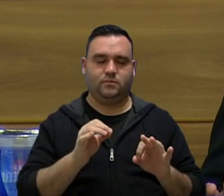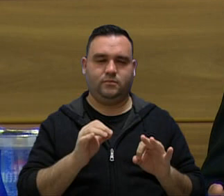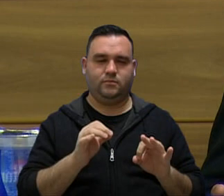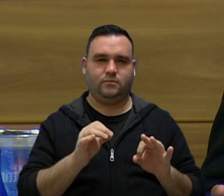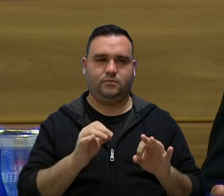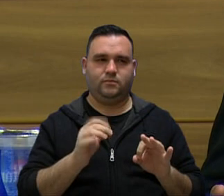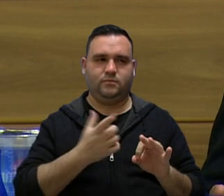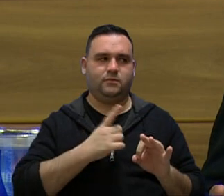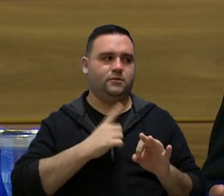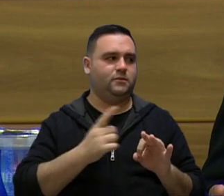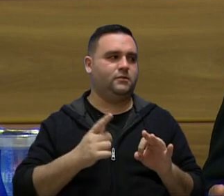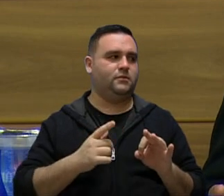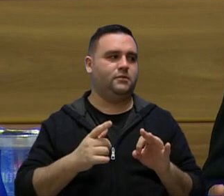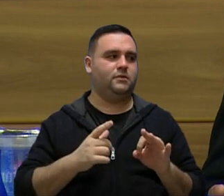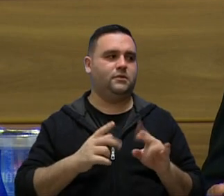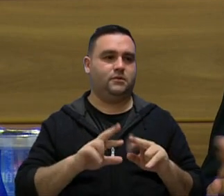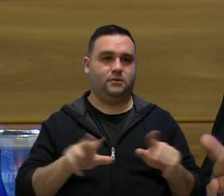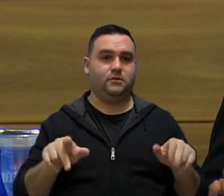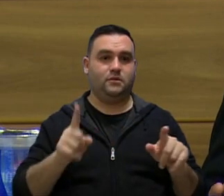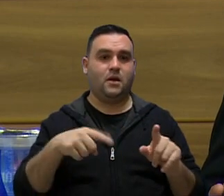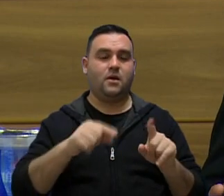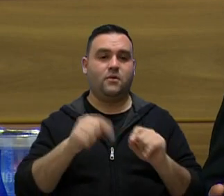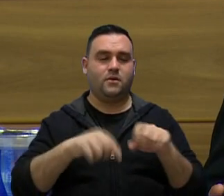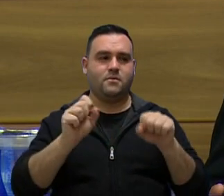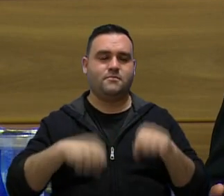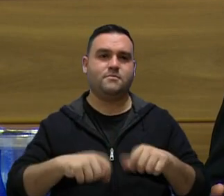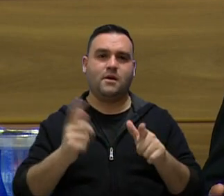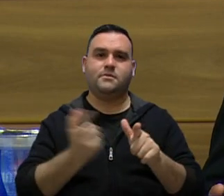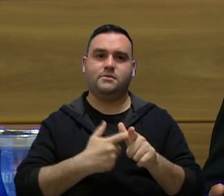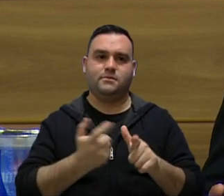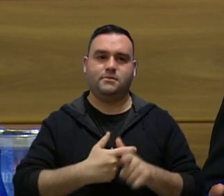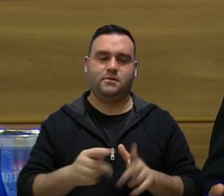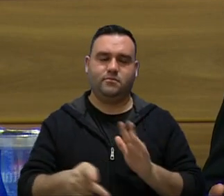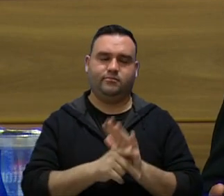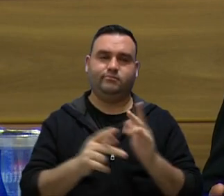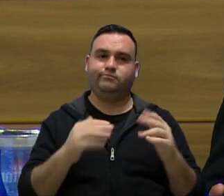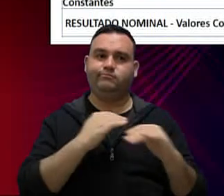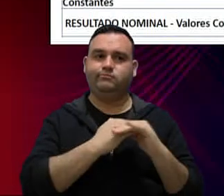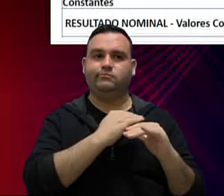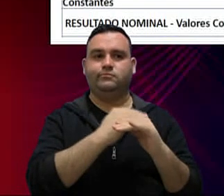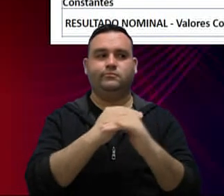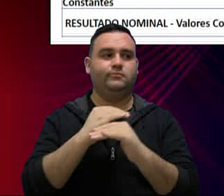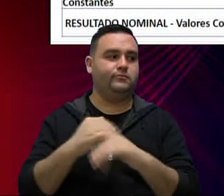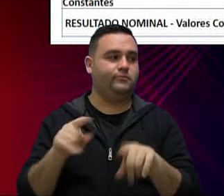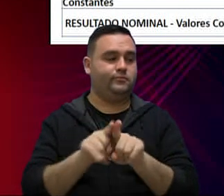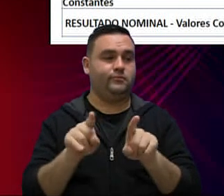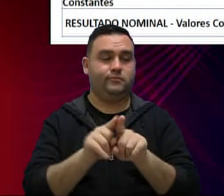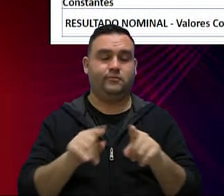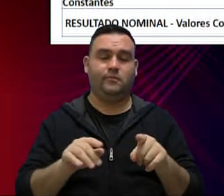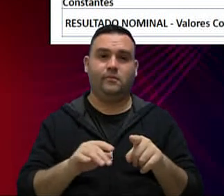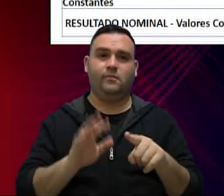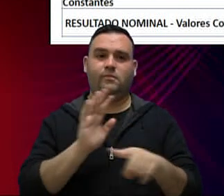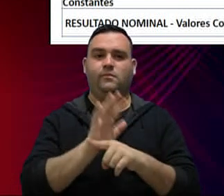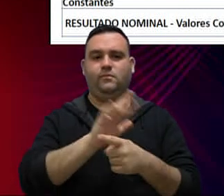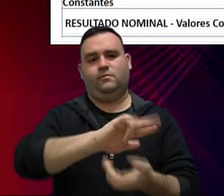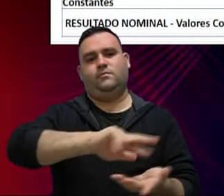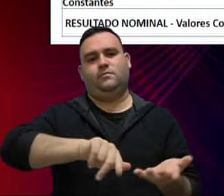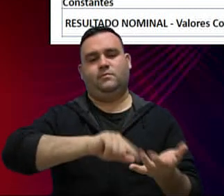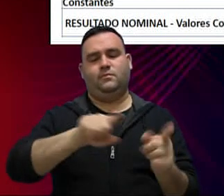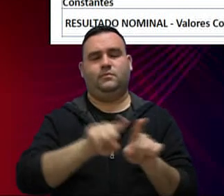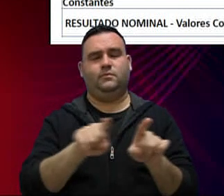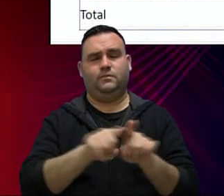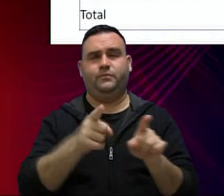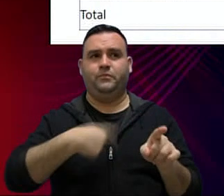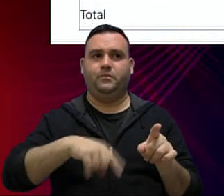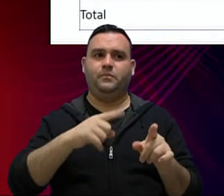são de passivos é que são reconhecimento de dívidas a mesma proporção é assistência de diversa